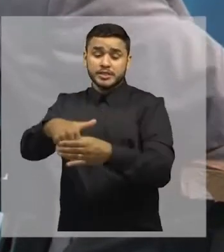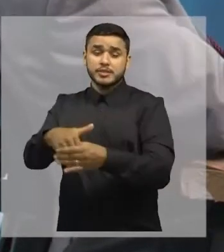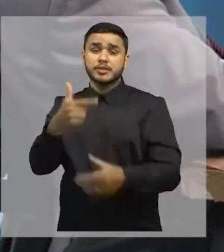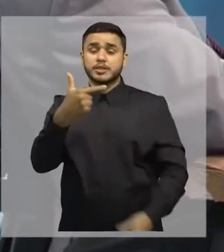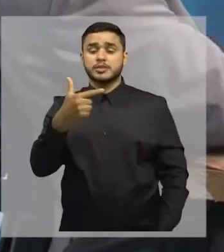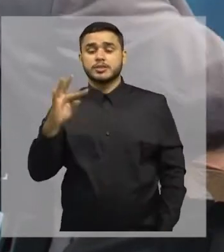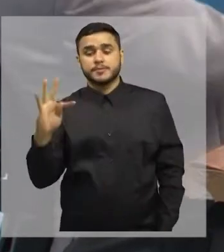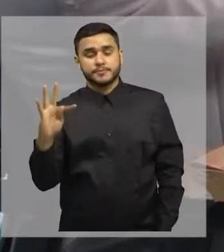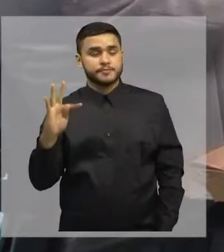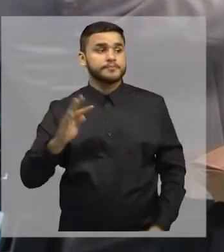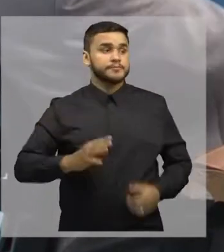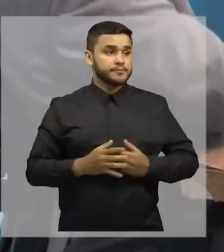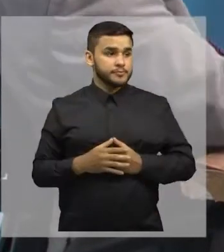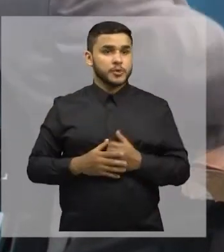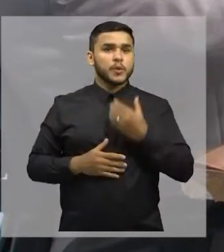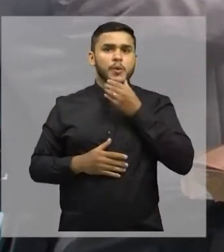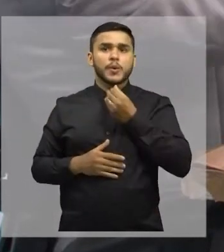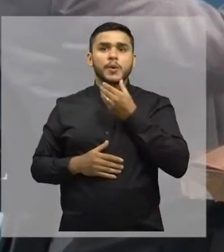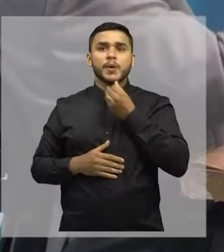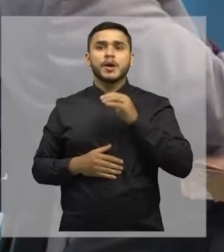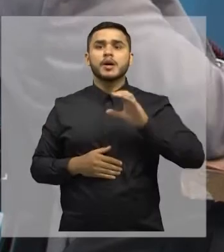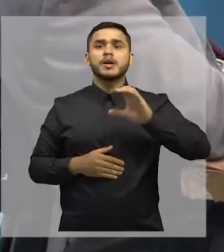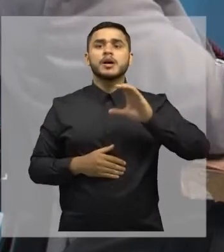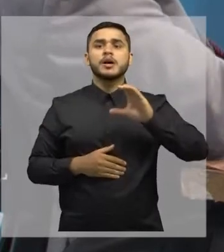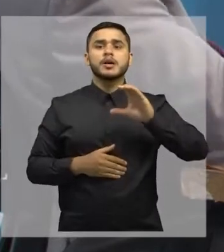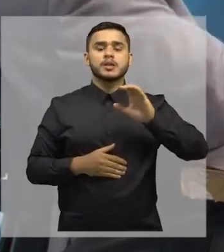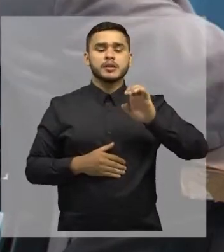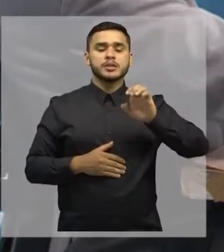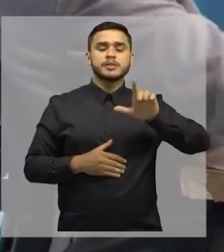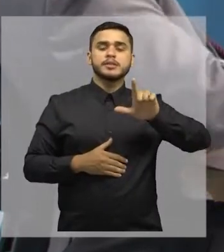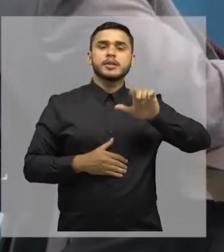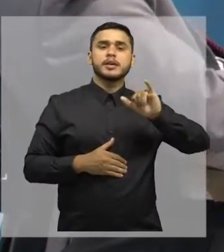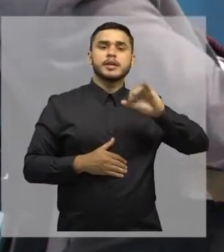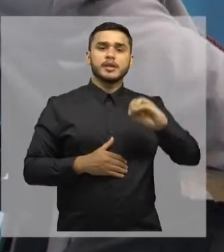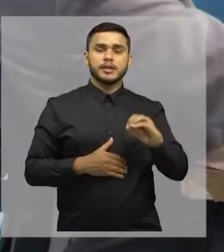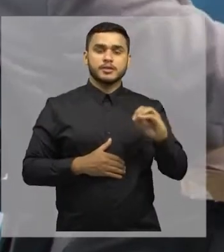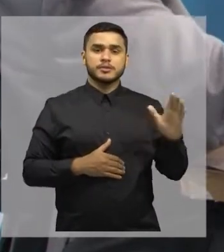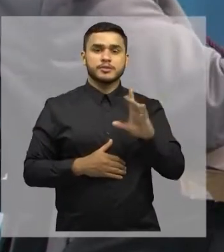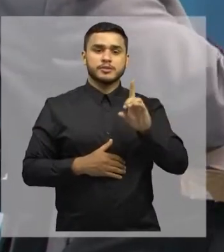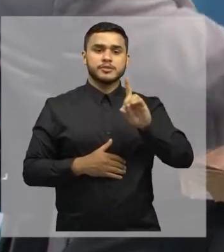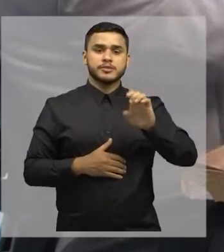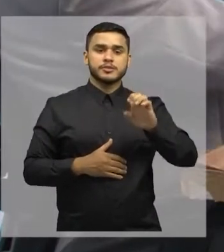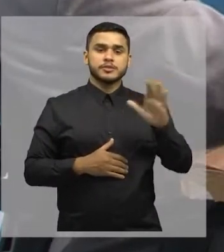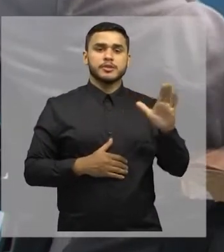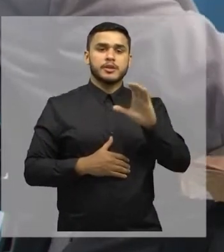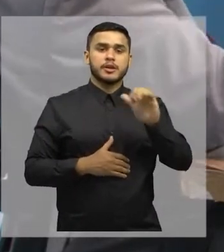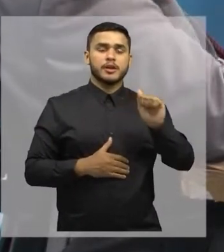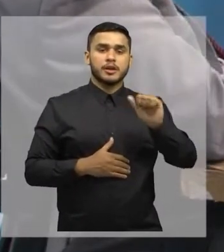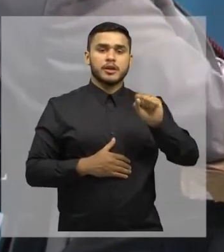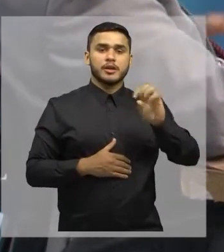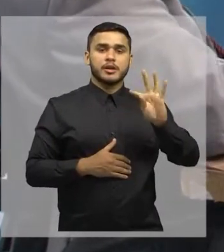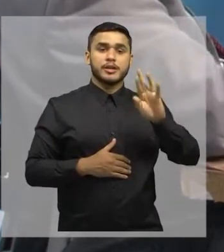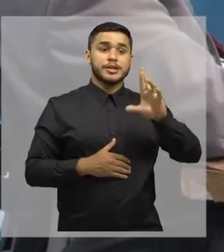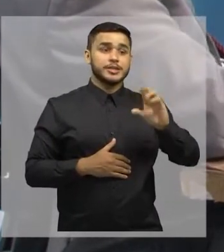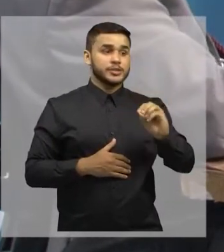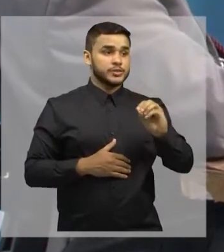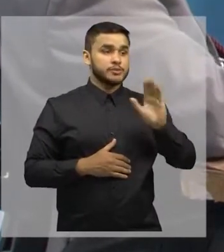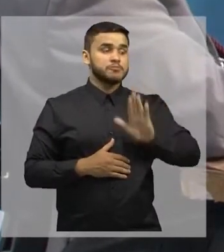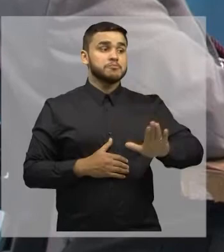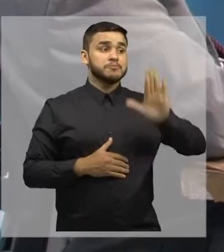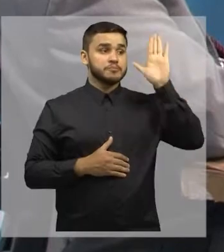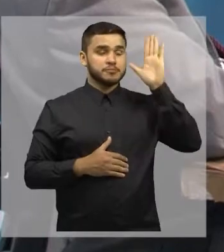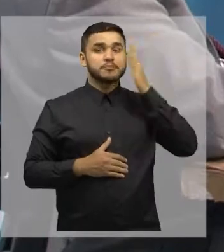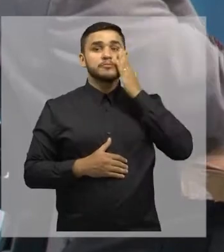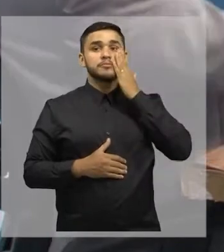vi que se lançou, que é o deputado federal com uma carrada de votos, que pega um segmento muito parecido com